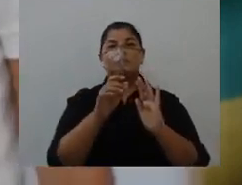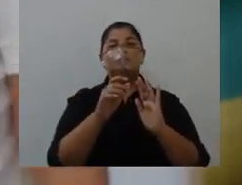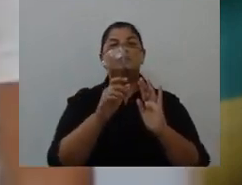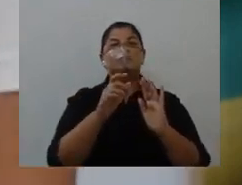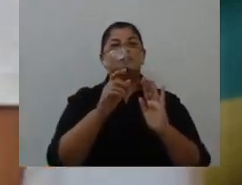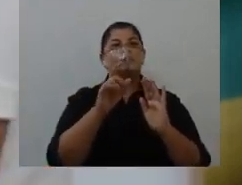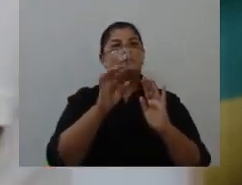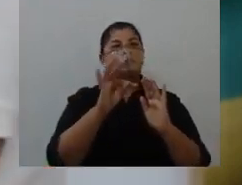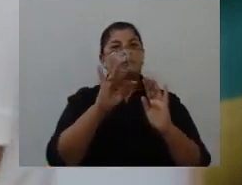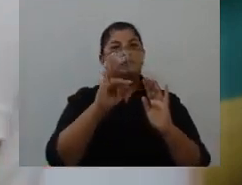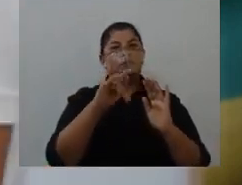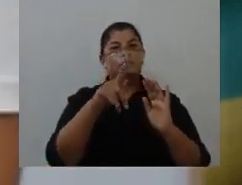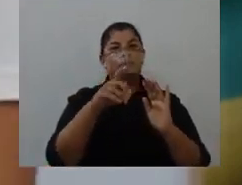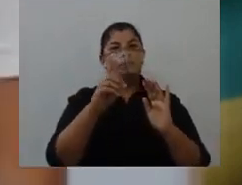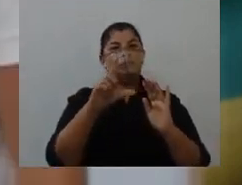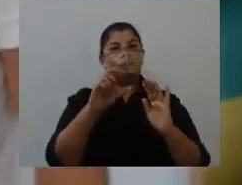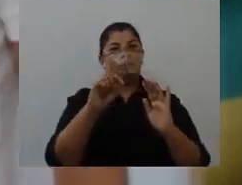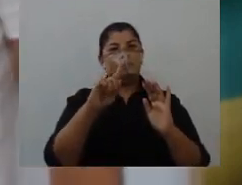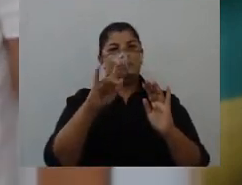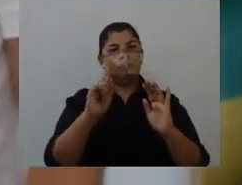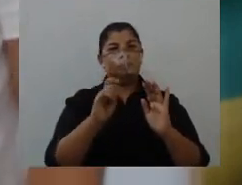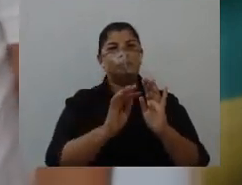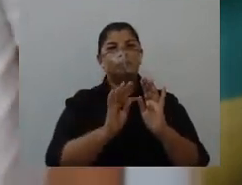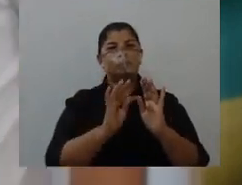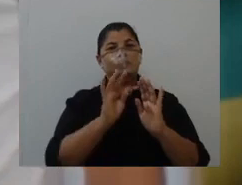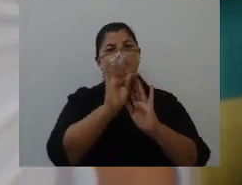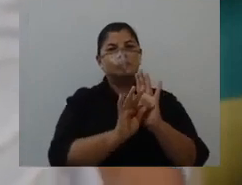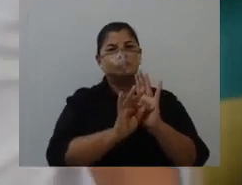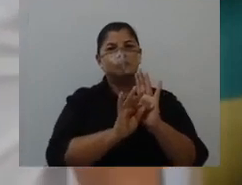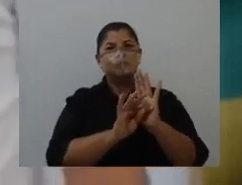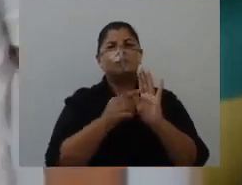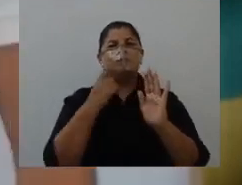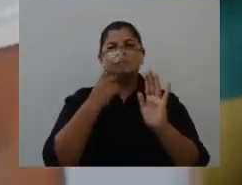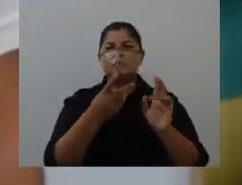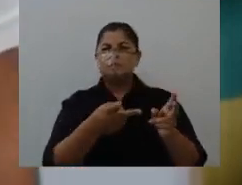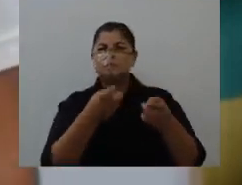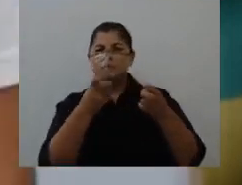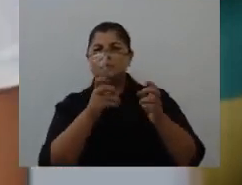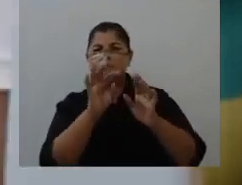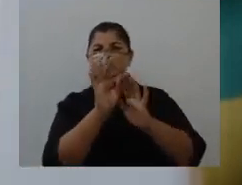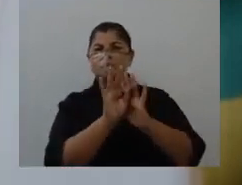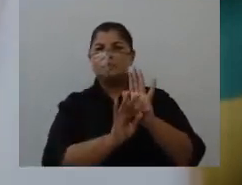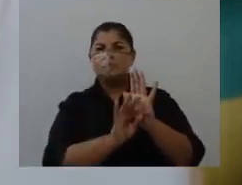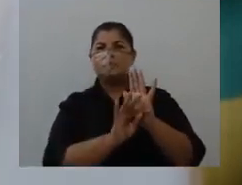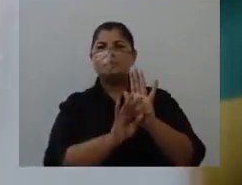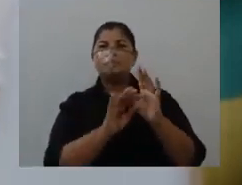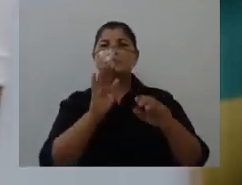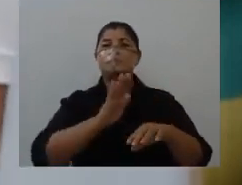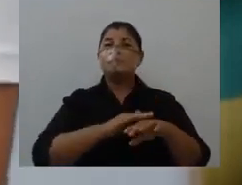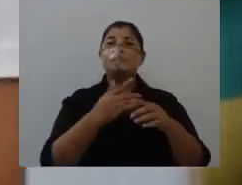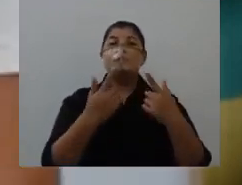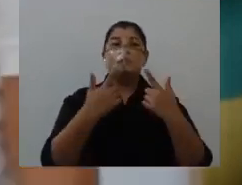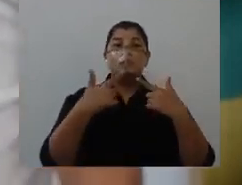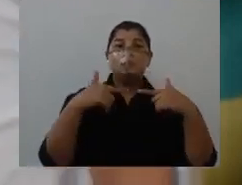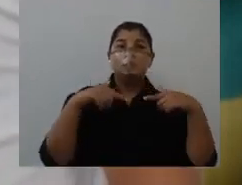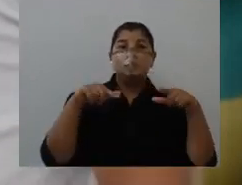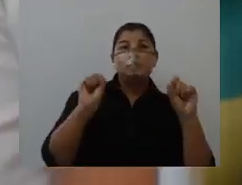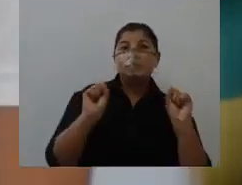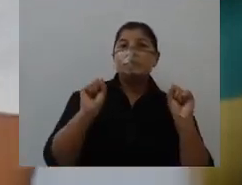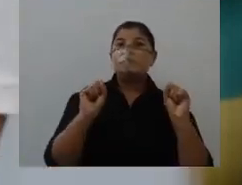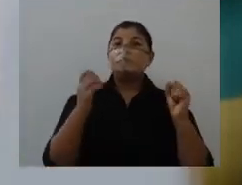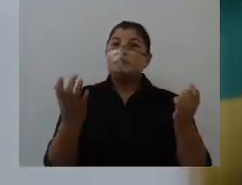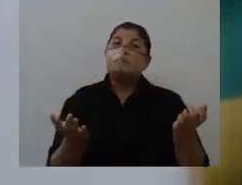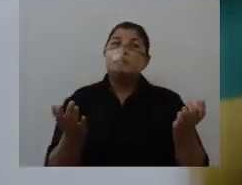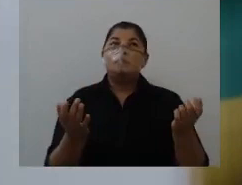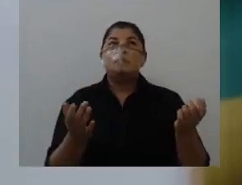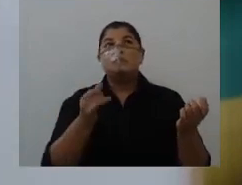conhecer um pouquinho disso hoje, eu identifico um tipo de texto, sobretudo pelos aspectos linguísticos. Por exemplo,